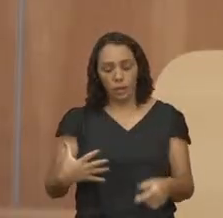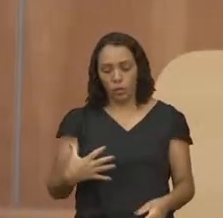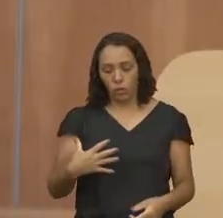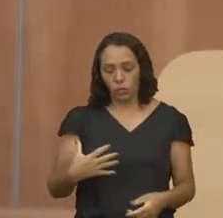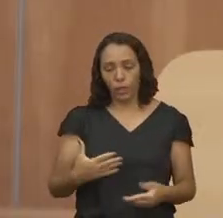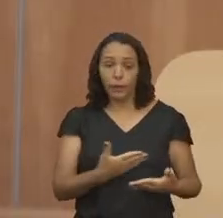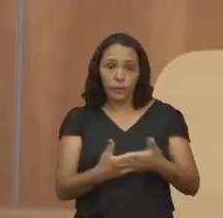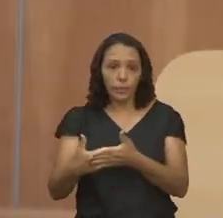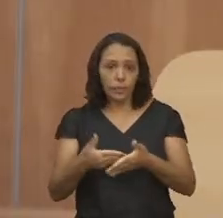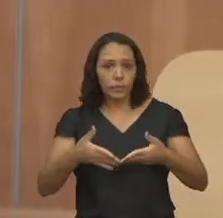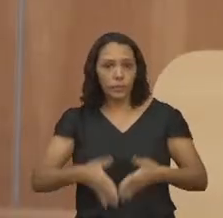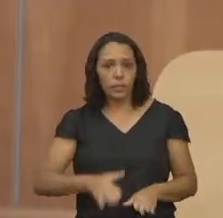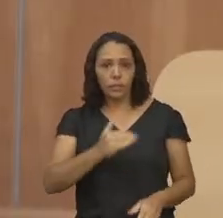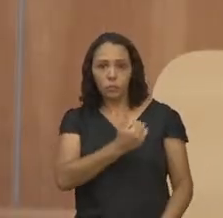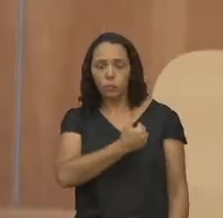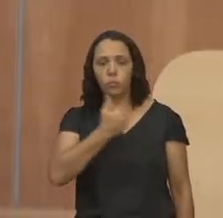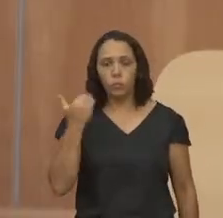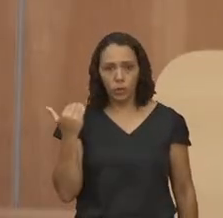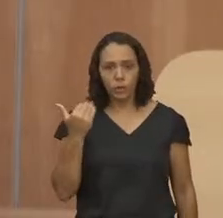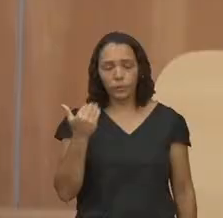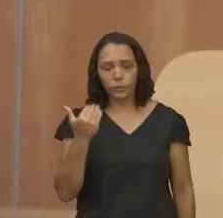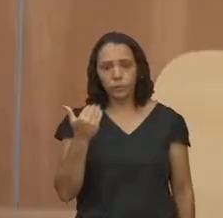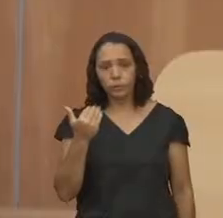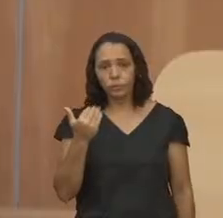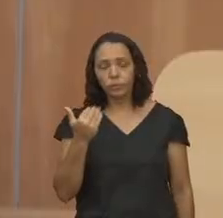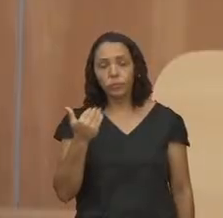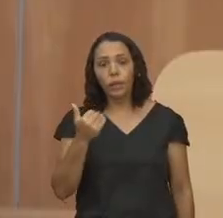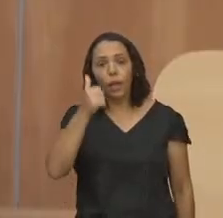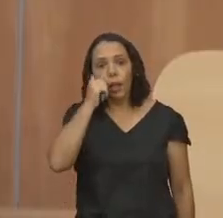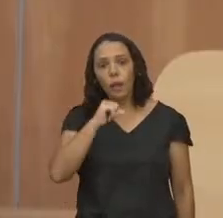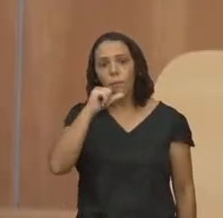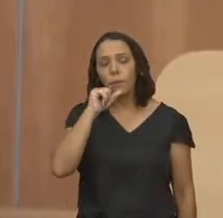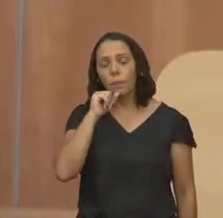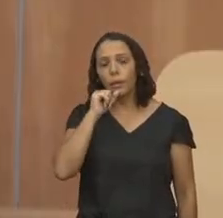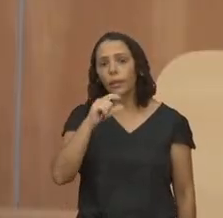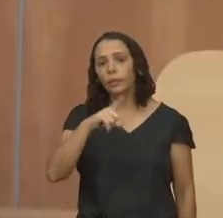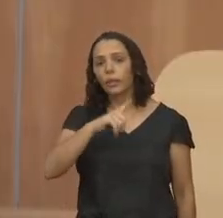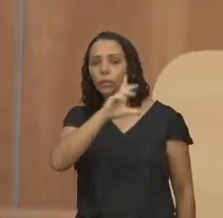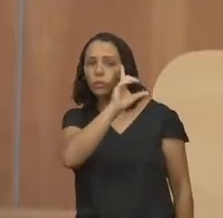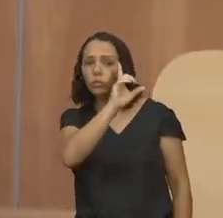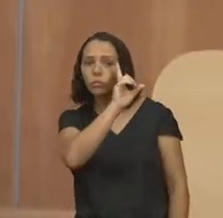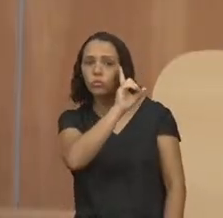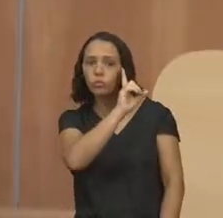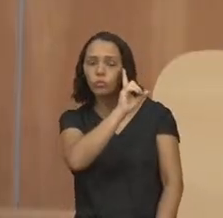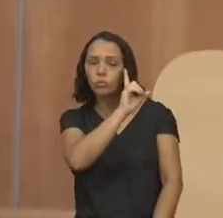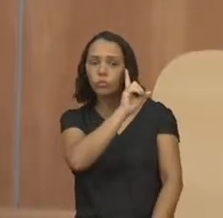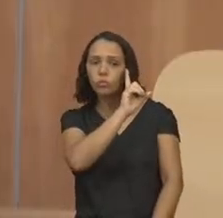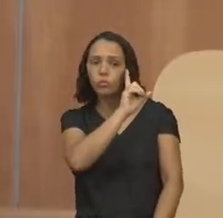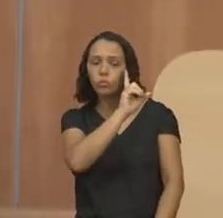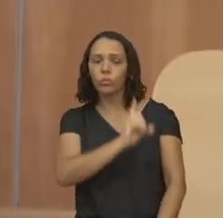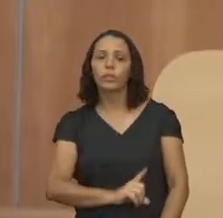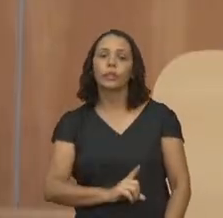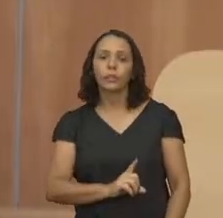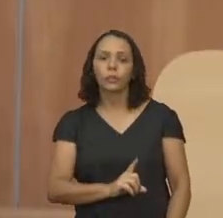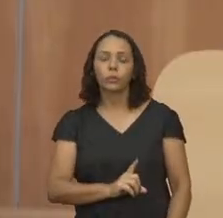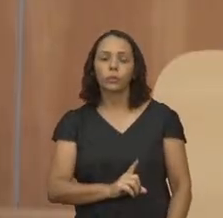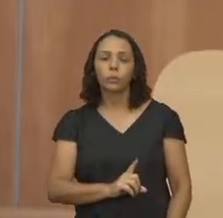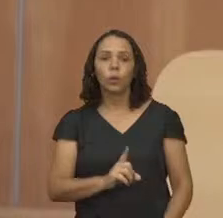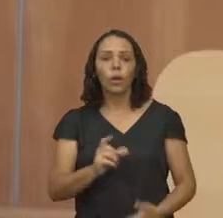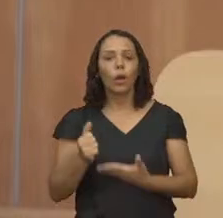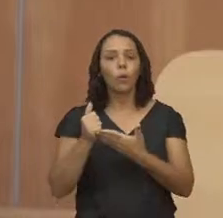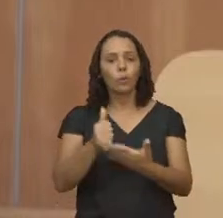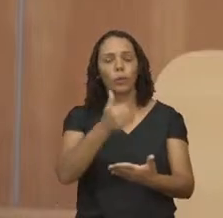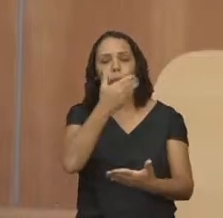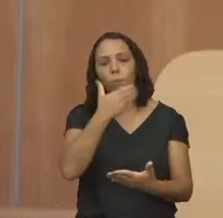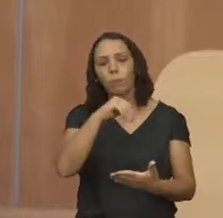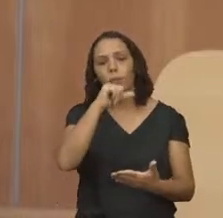Prevê que a mãe que se engravida tem direito, inclusive, a ter assistência material do pai. Num país onde